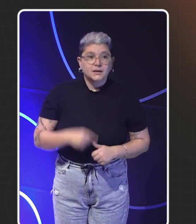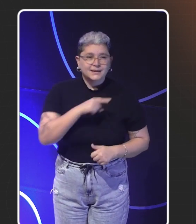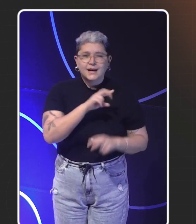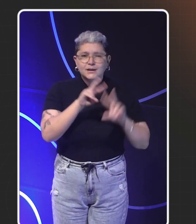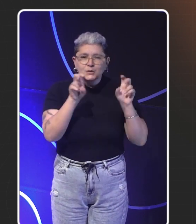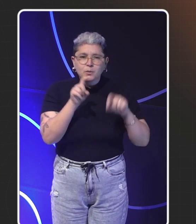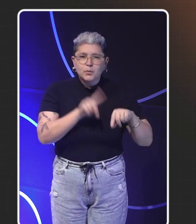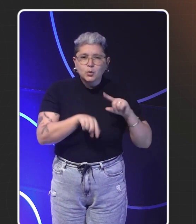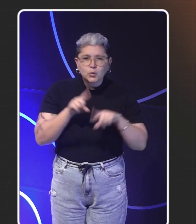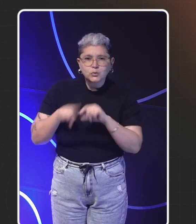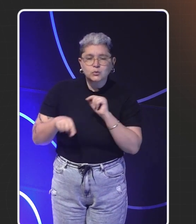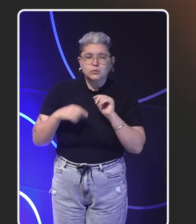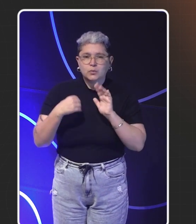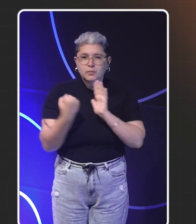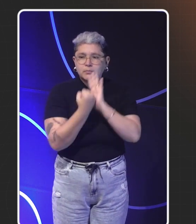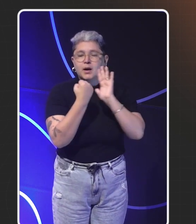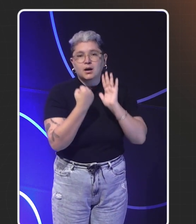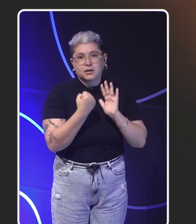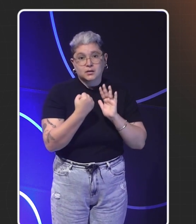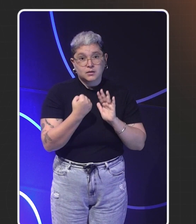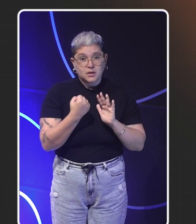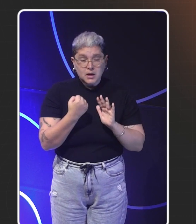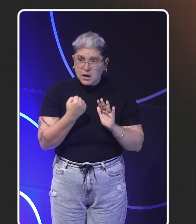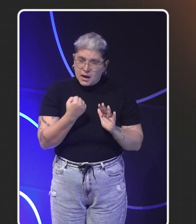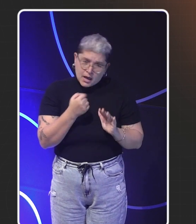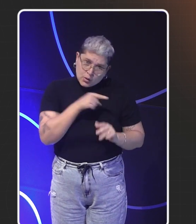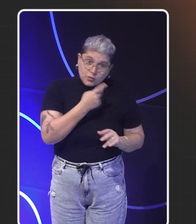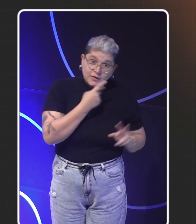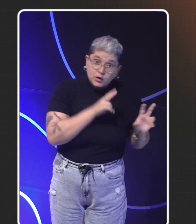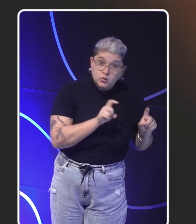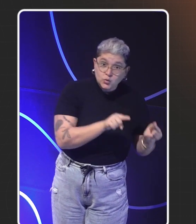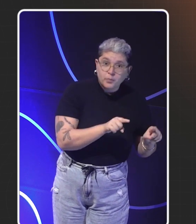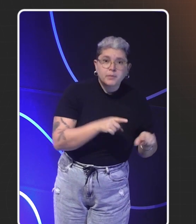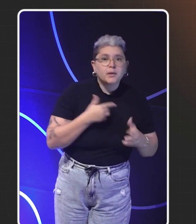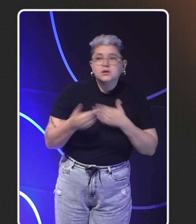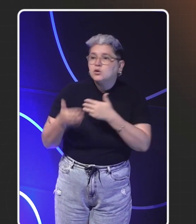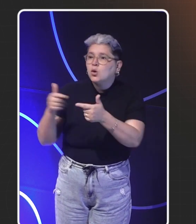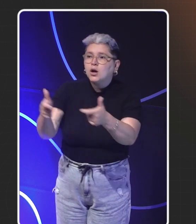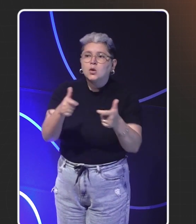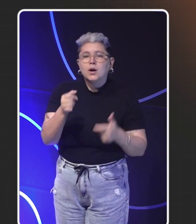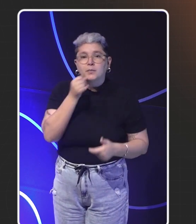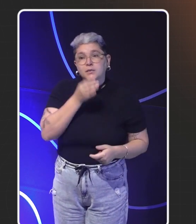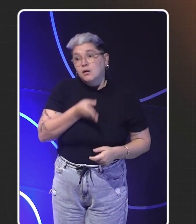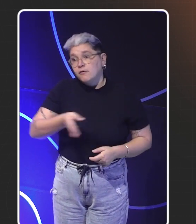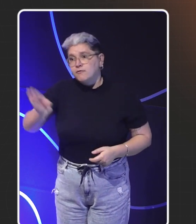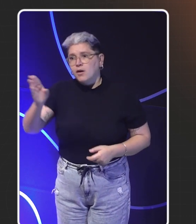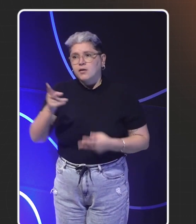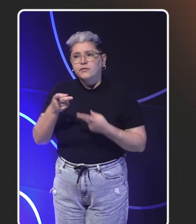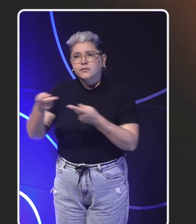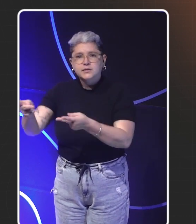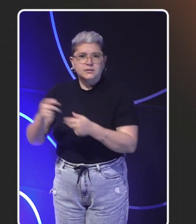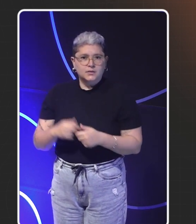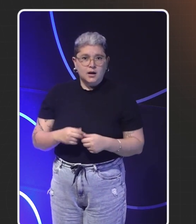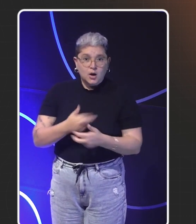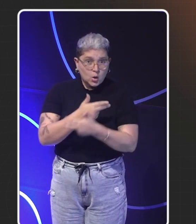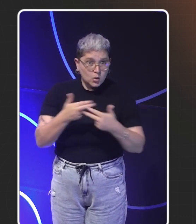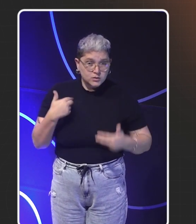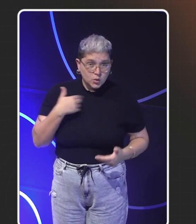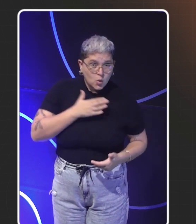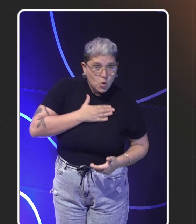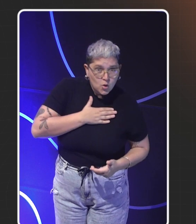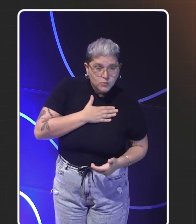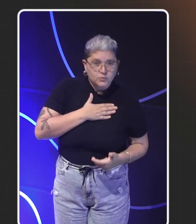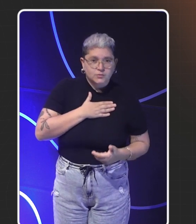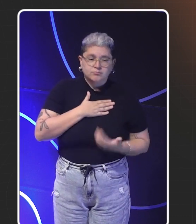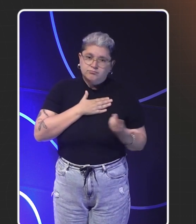de marcas e tudo mais, mas isso em qualquer coisa, em lugares para visitar, em coisas que eu gosto ou não, e a nossa